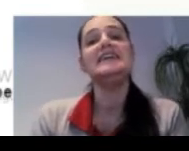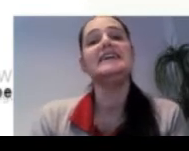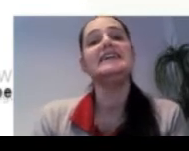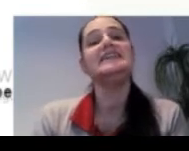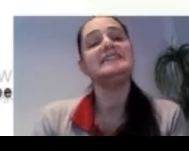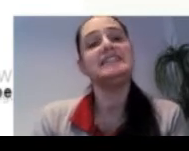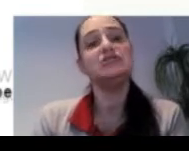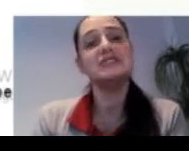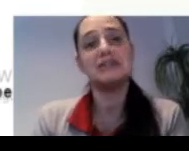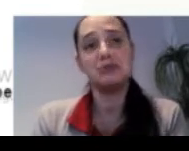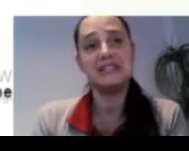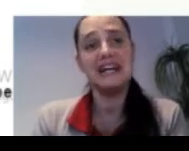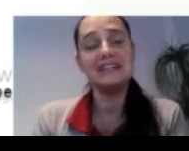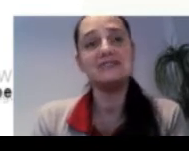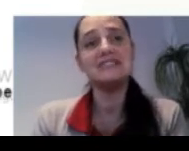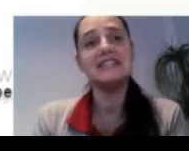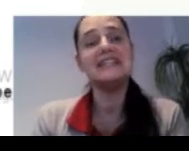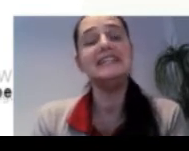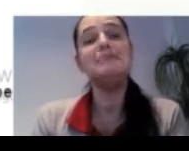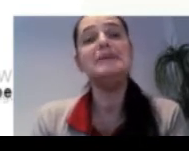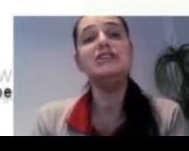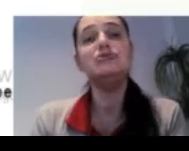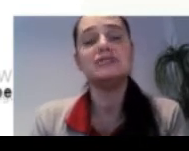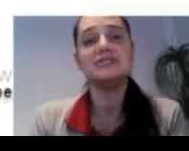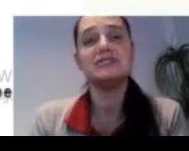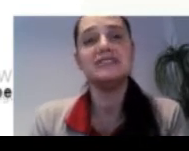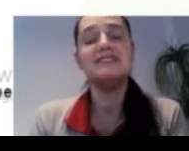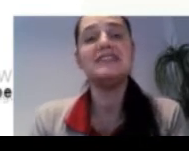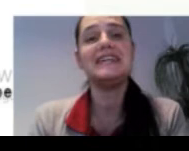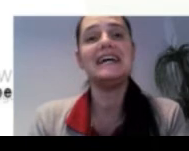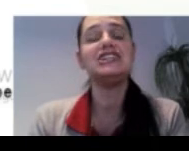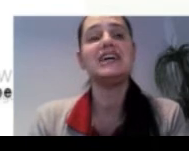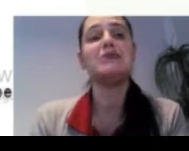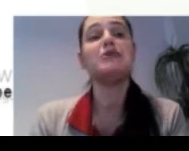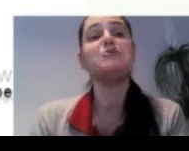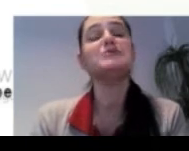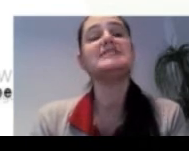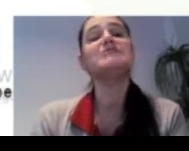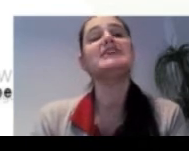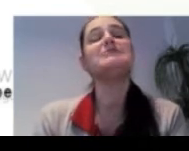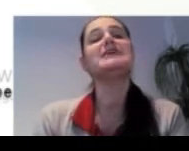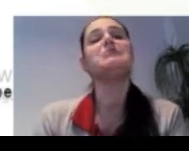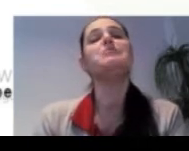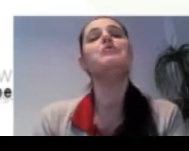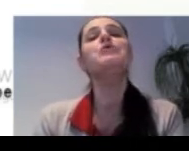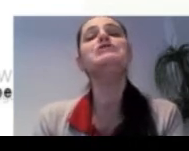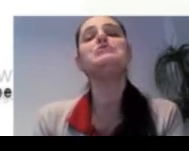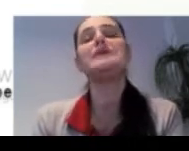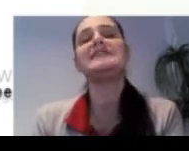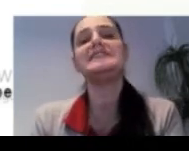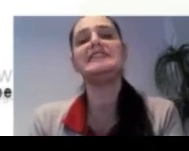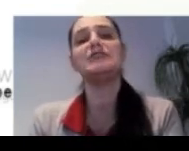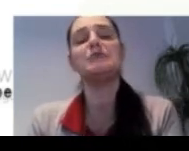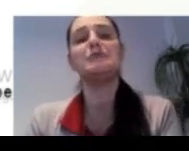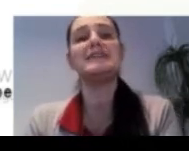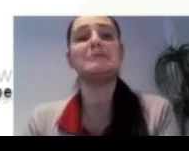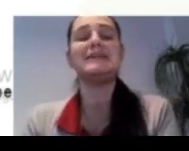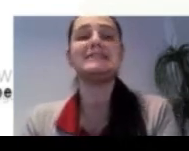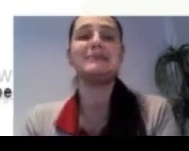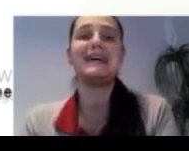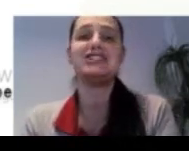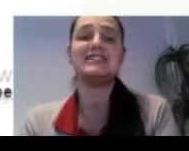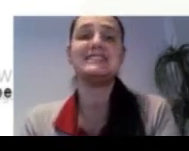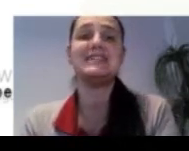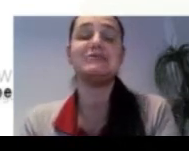proteínas e glicídios, carboidratos, né, e lipídios. Na verdade, é uma composição química muito parecida com a